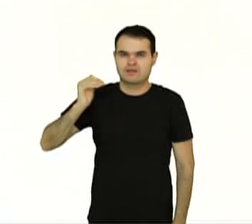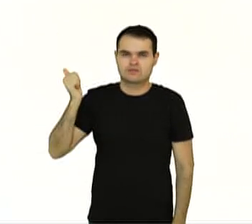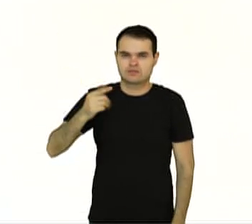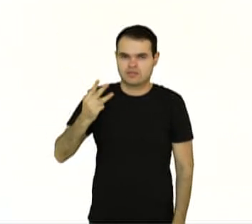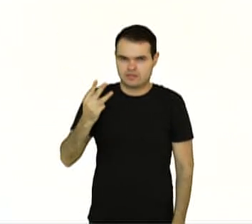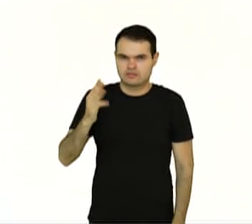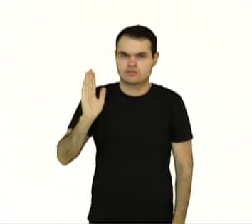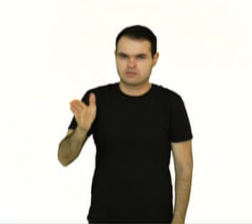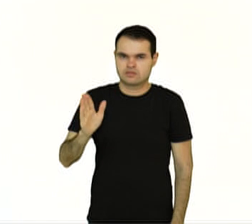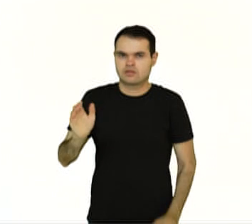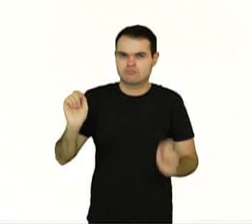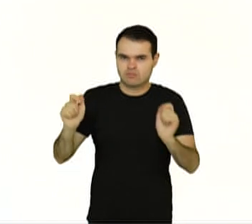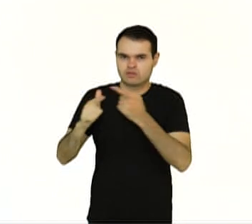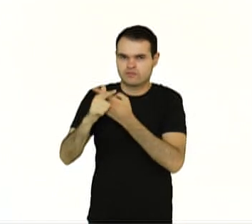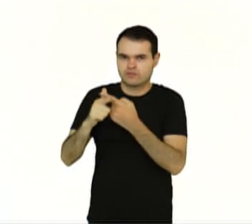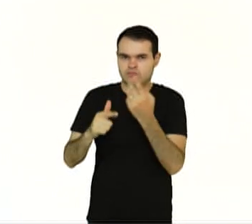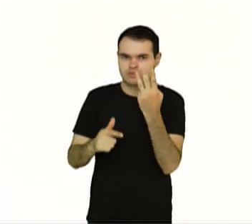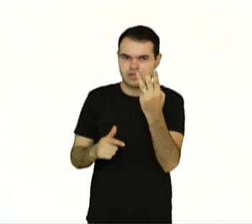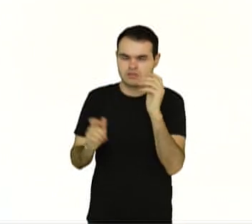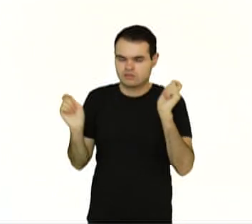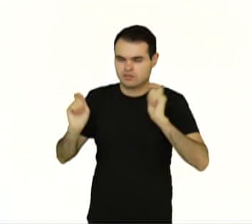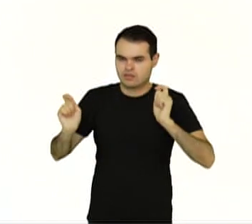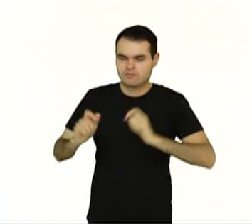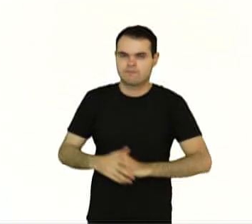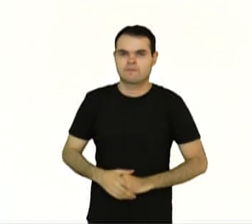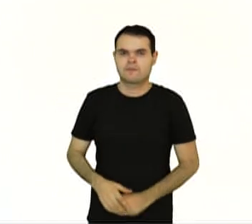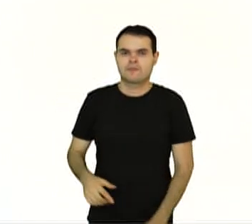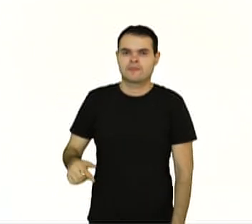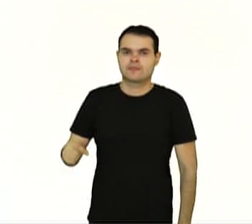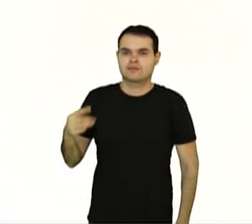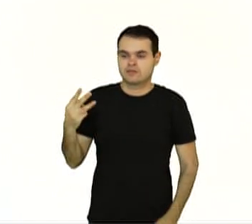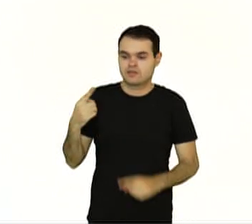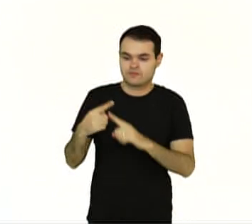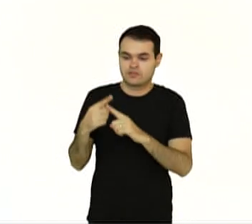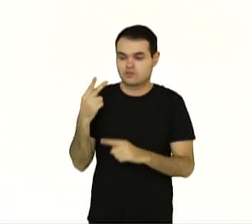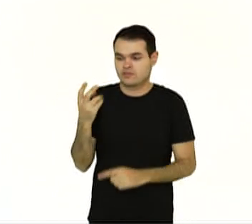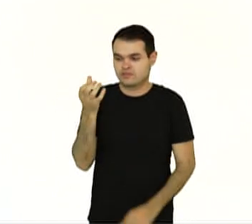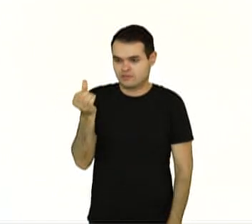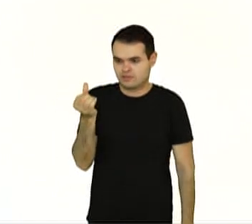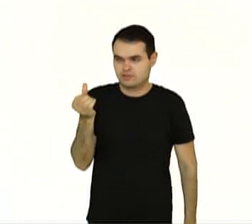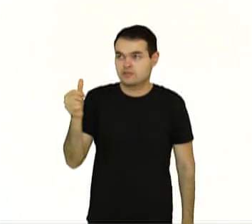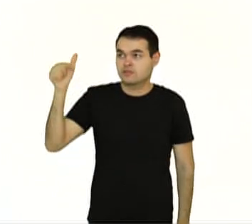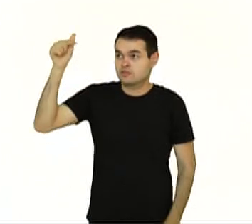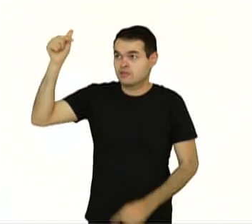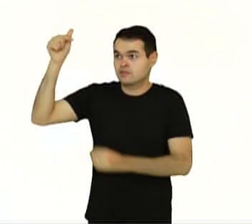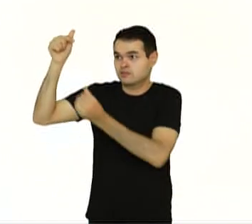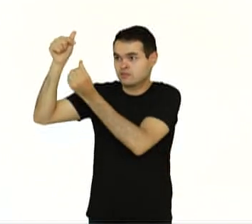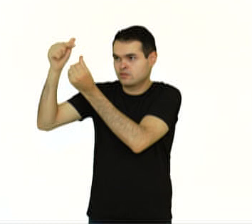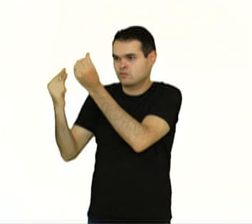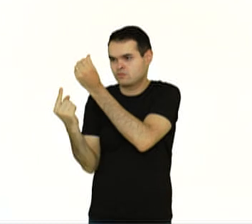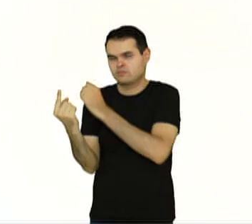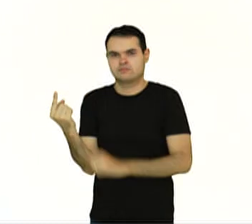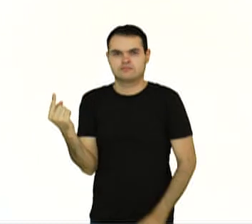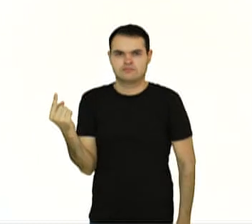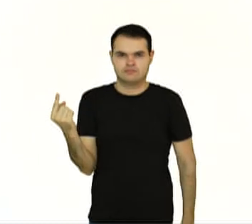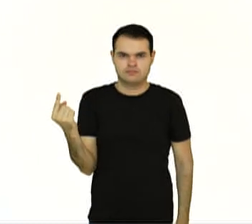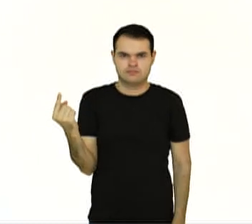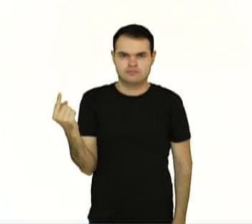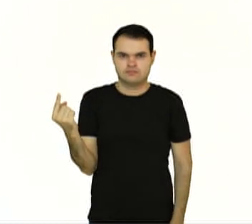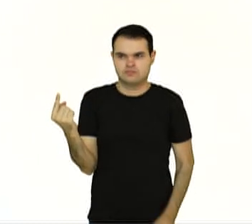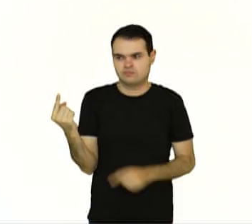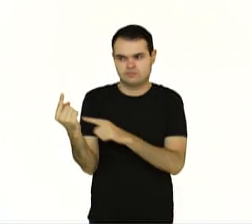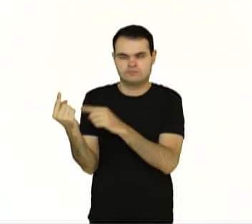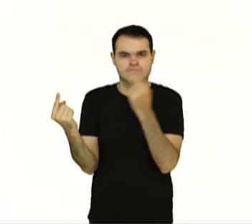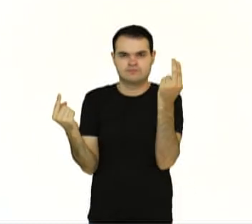já dá para dividir por 3. Então, 3 vezes 2, 6, 7 menos 6, 1. 1 já não é um